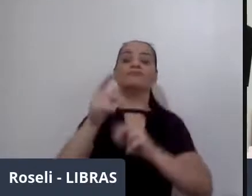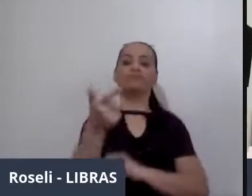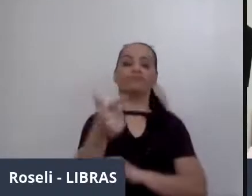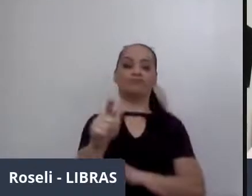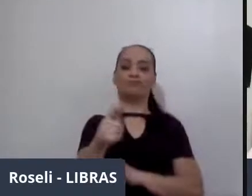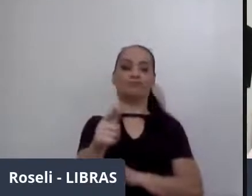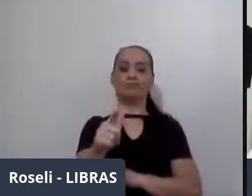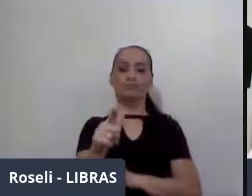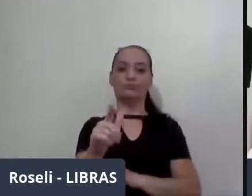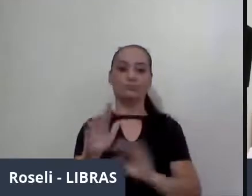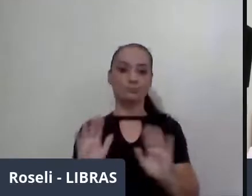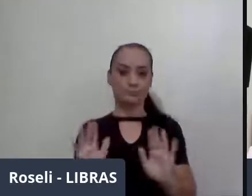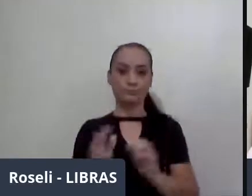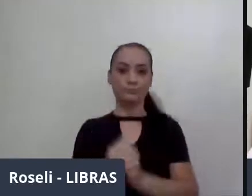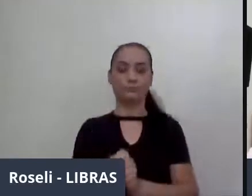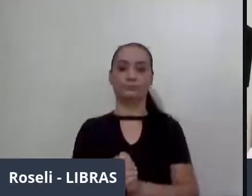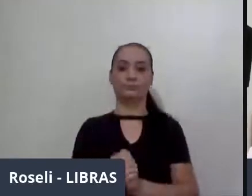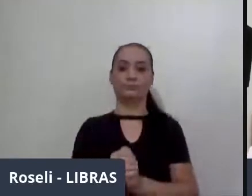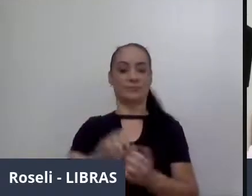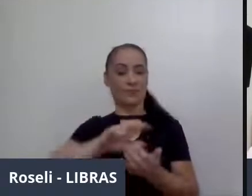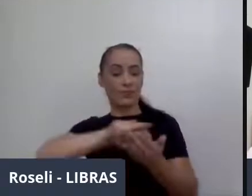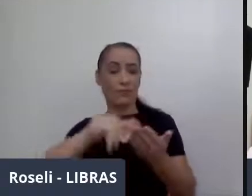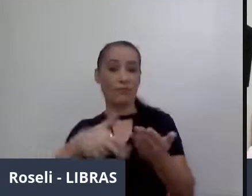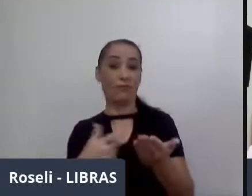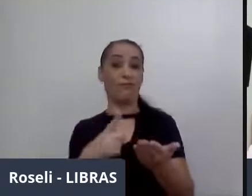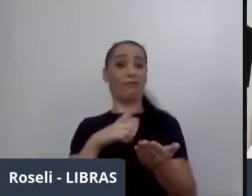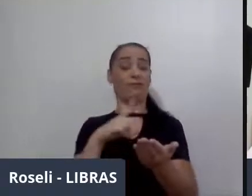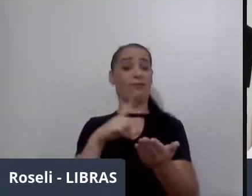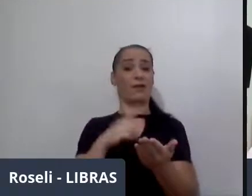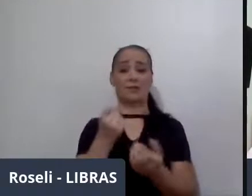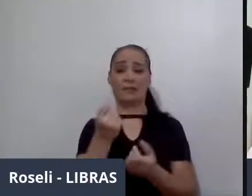só, que são inúmeras, né? Eu peguei algumas.